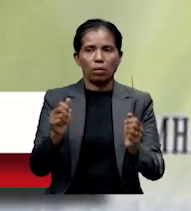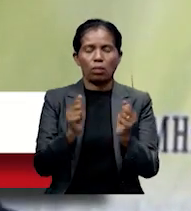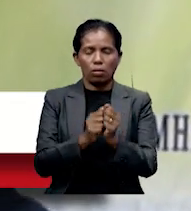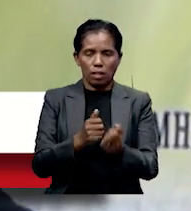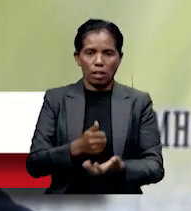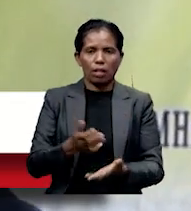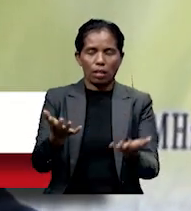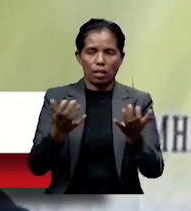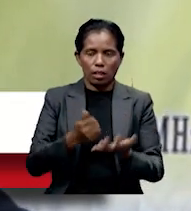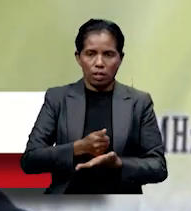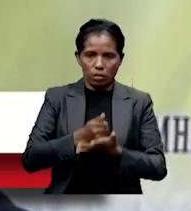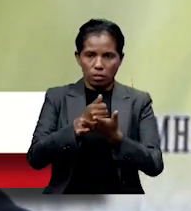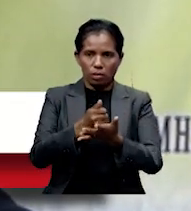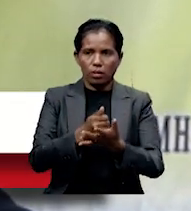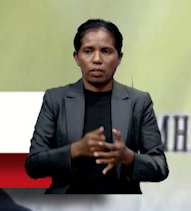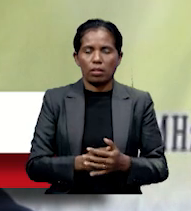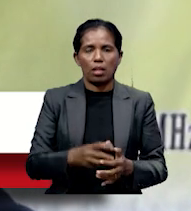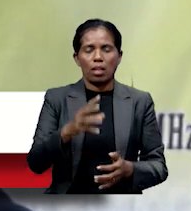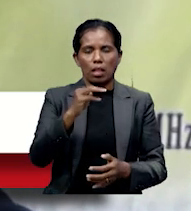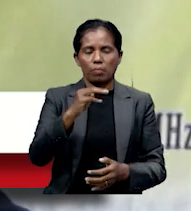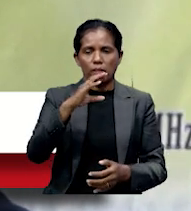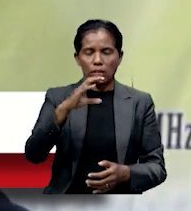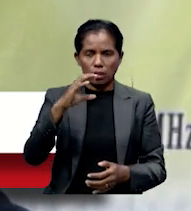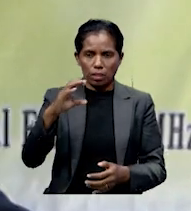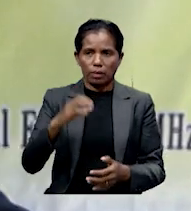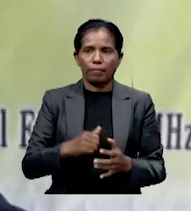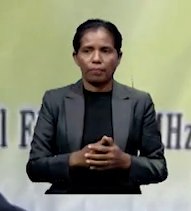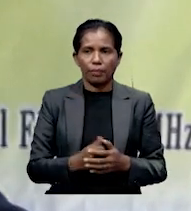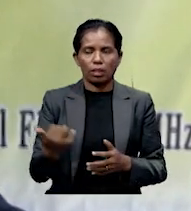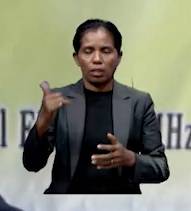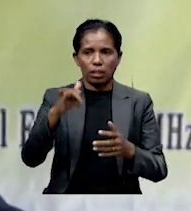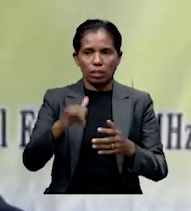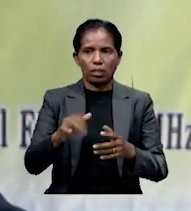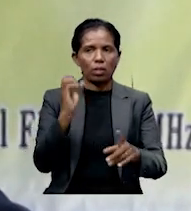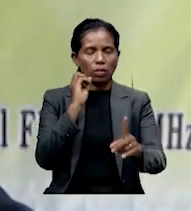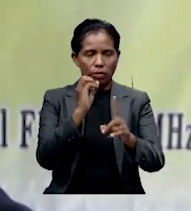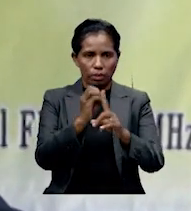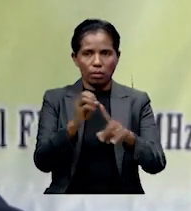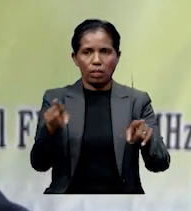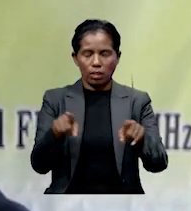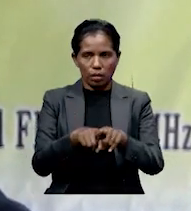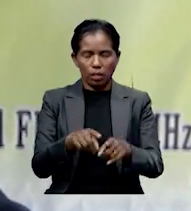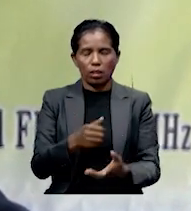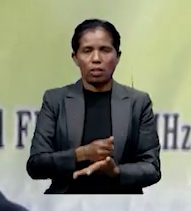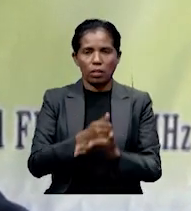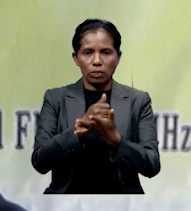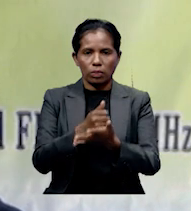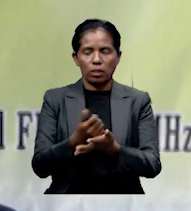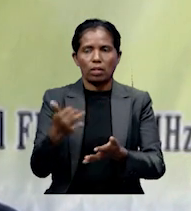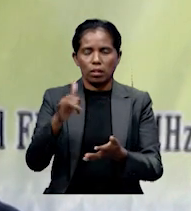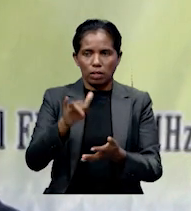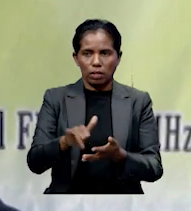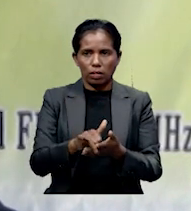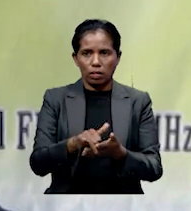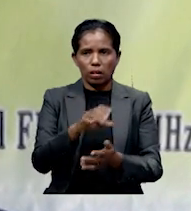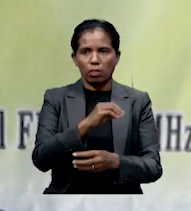né MCC né será nem o objetivo mas né tudo países será nem e a